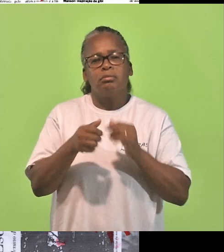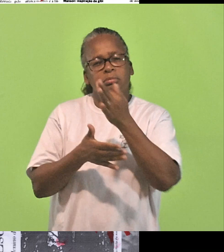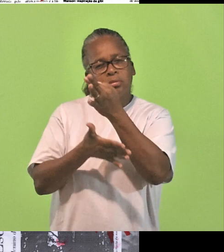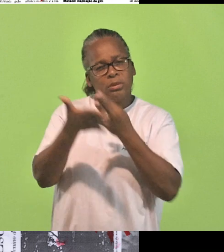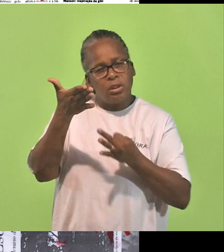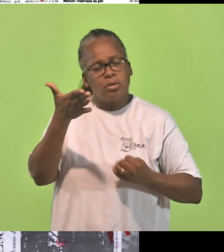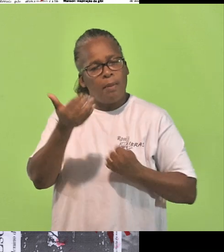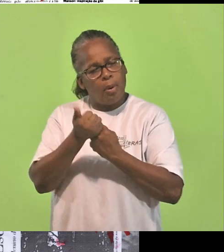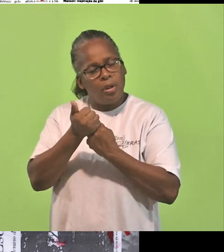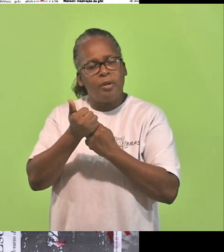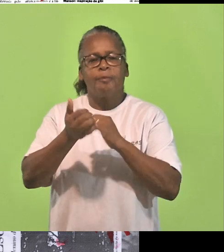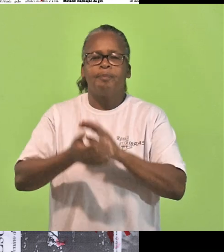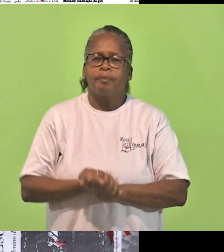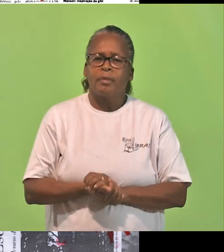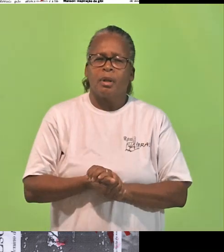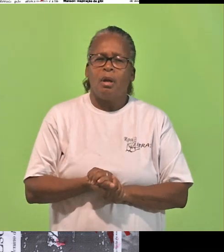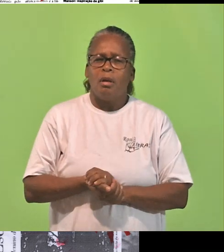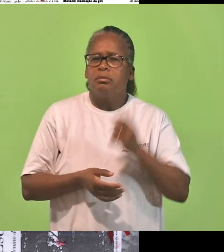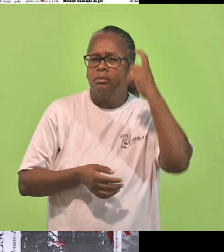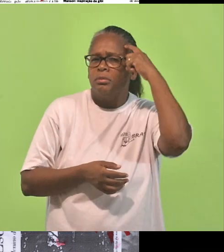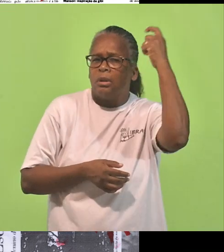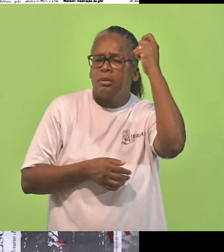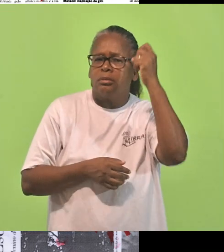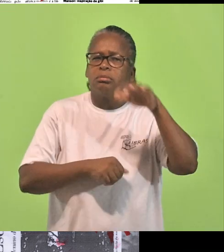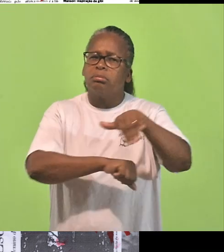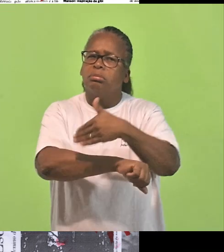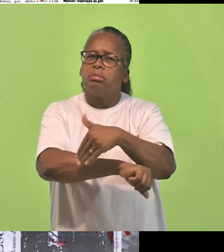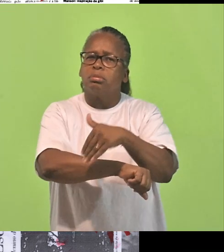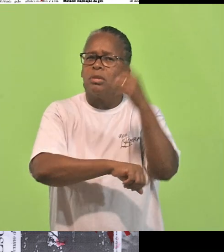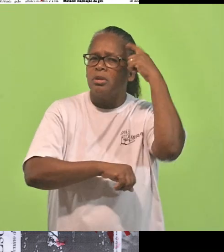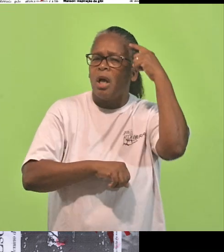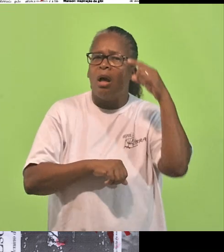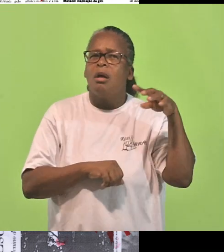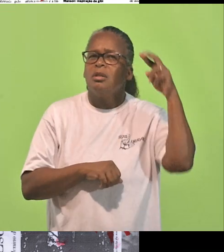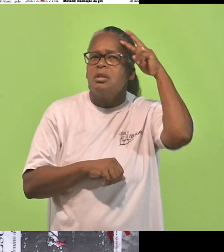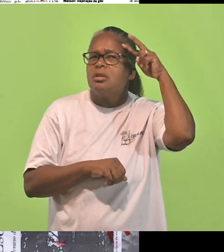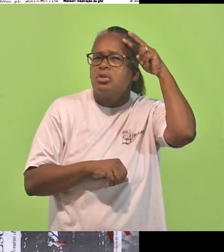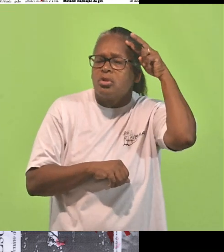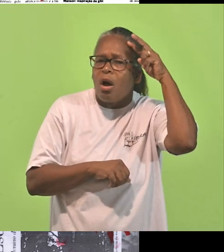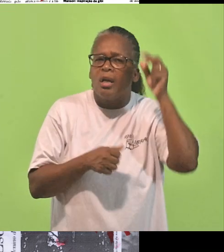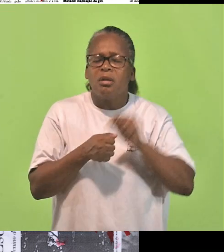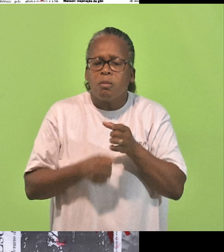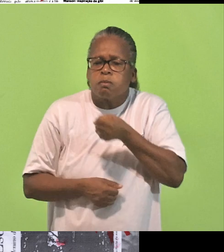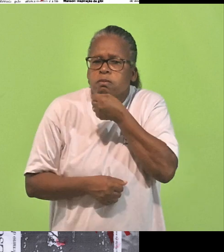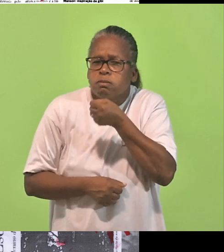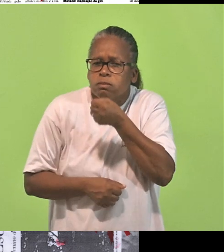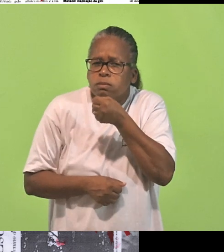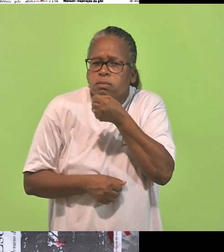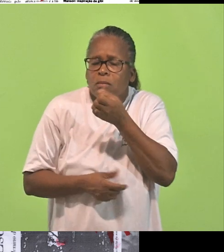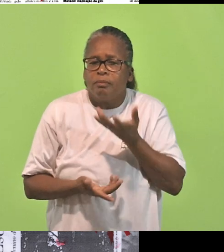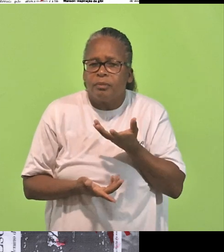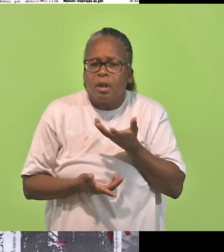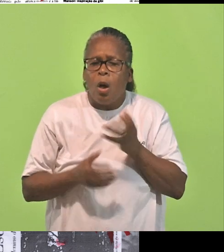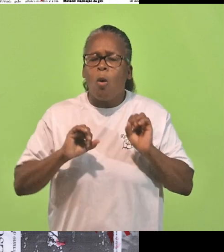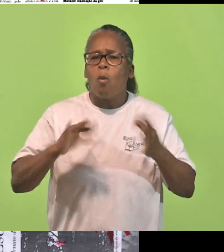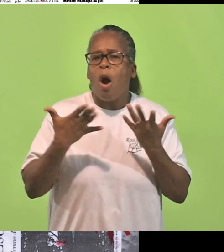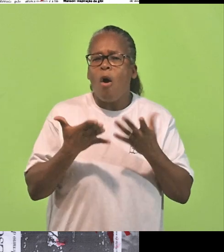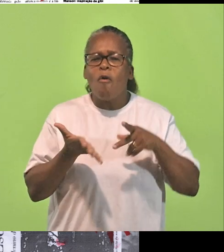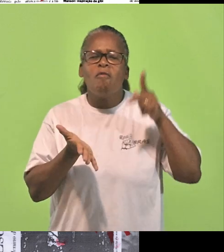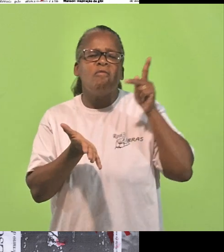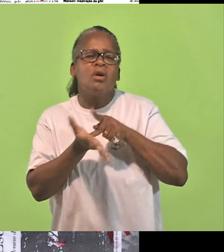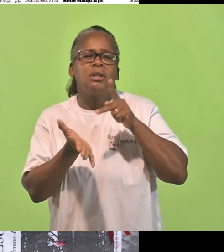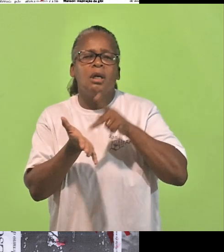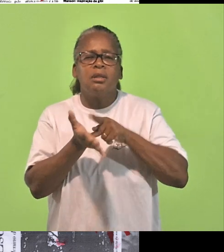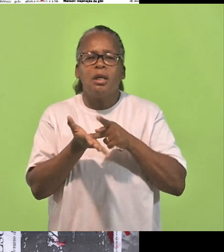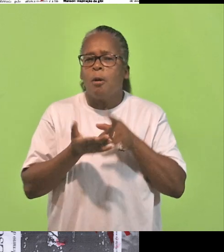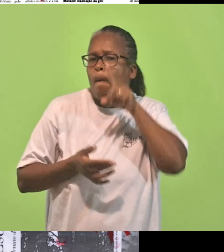apoio. As Marginais é um convite para repensar a história da imprensa e se perguntar: quais são os verdadeiros perigos